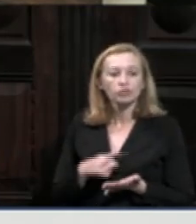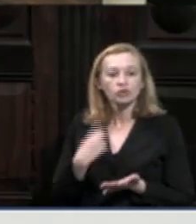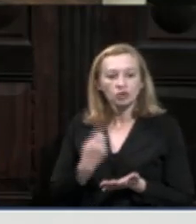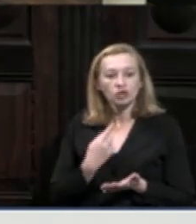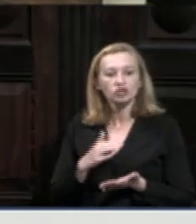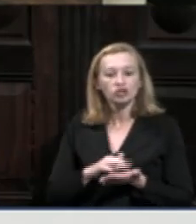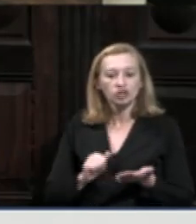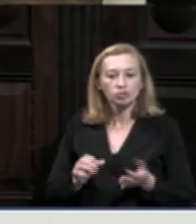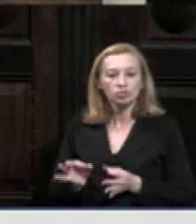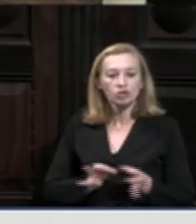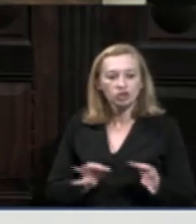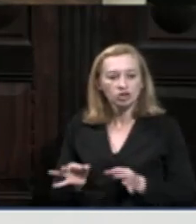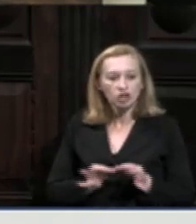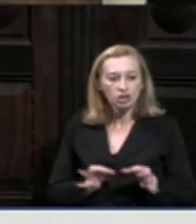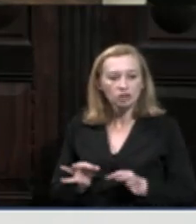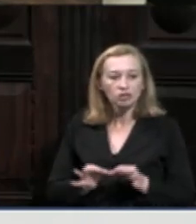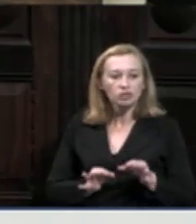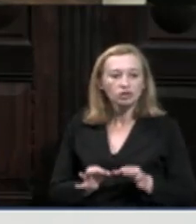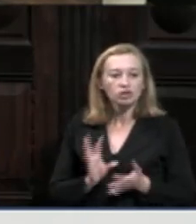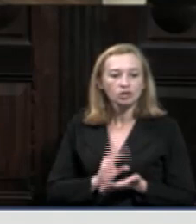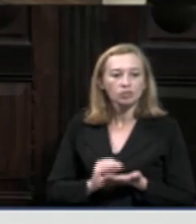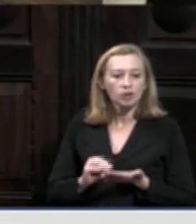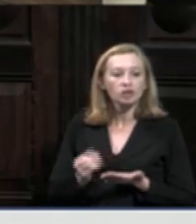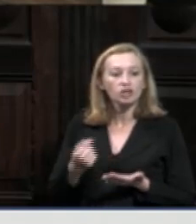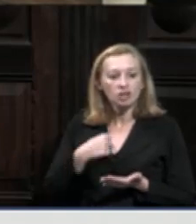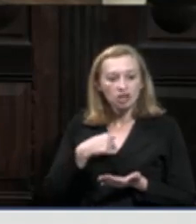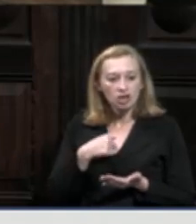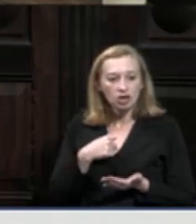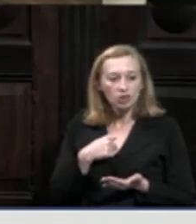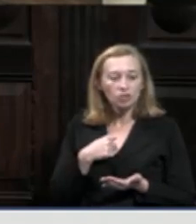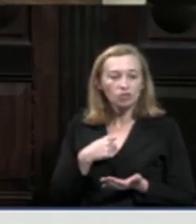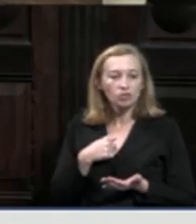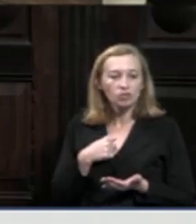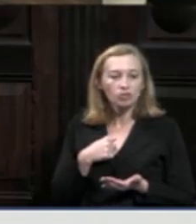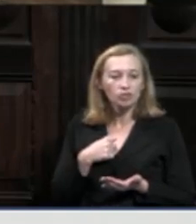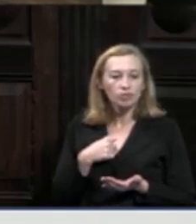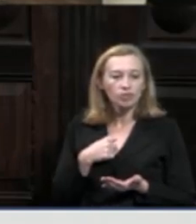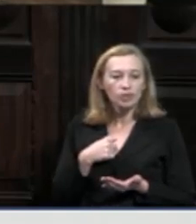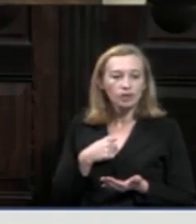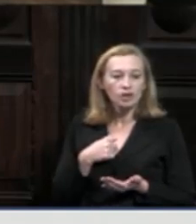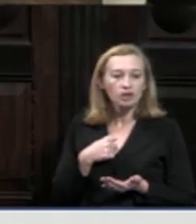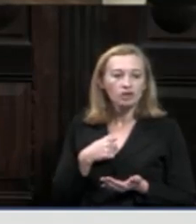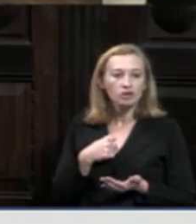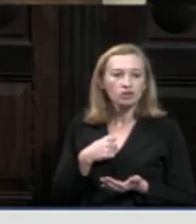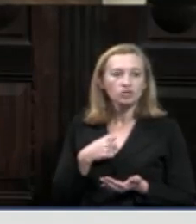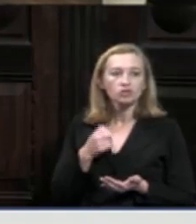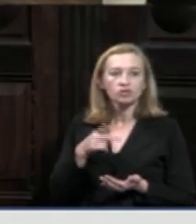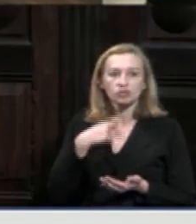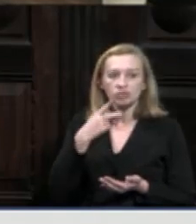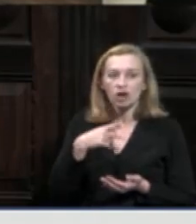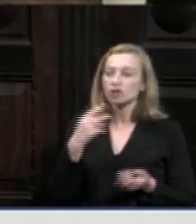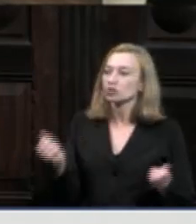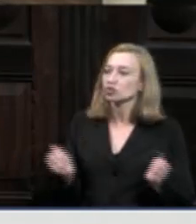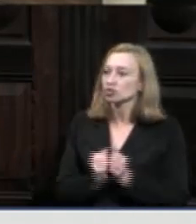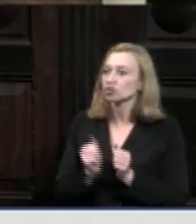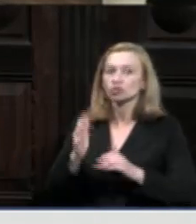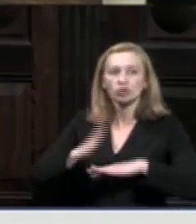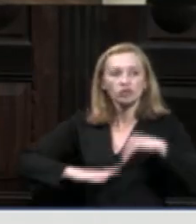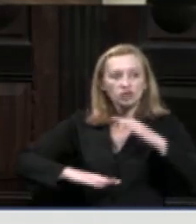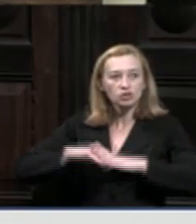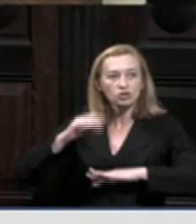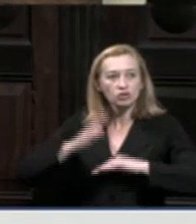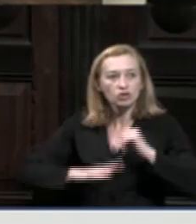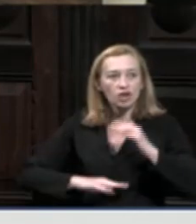o projeto de pauta e eu reitero, junto aos servidores e professores, estudantes